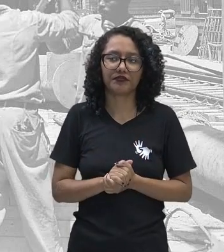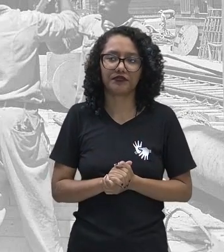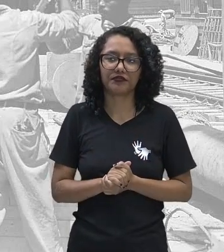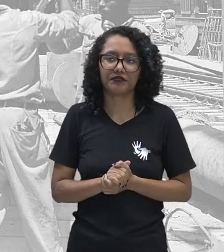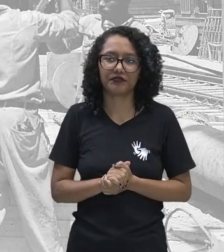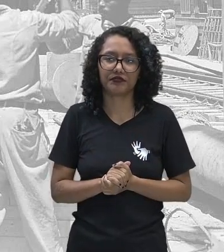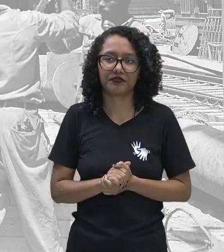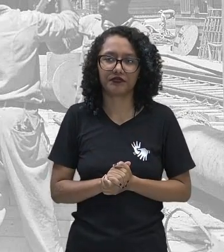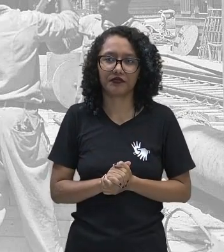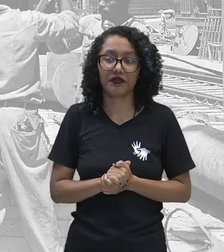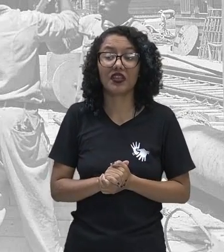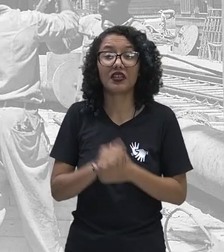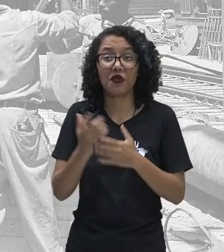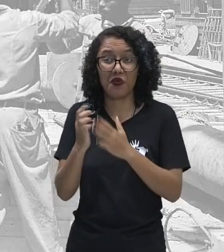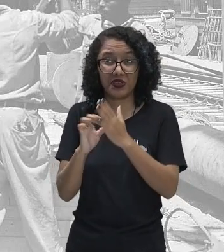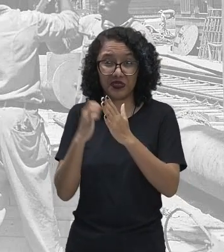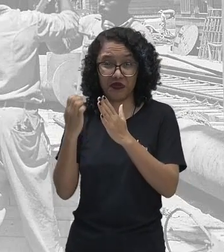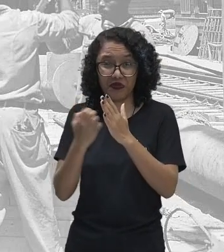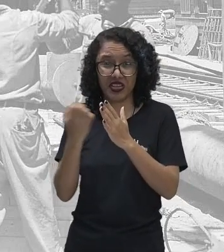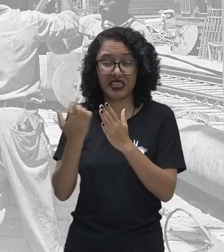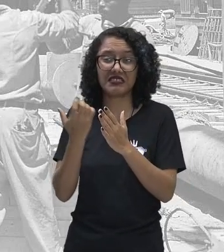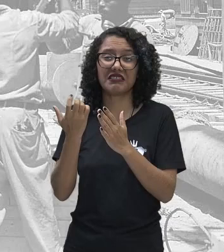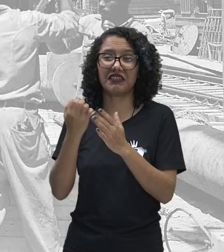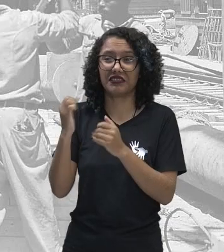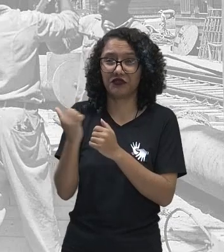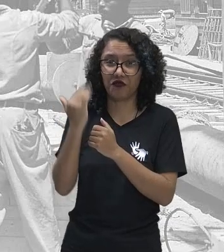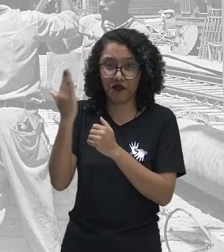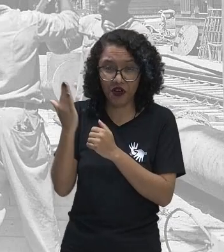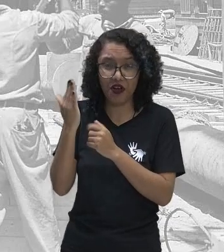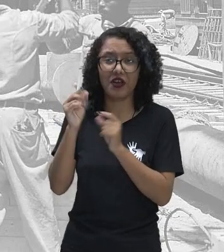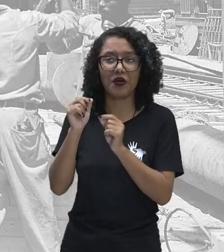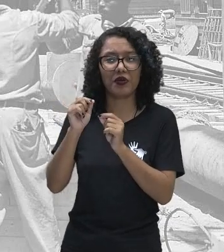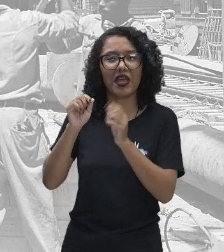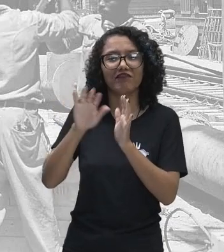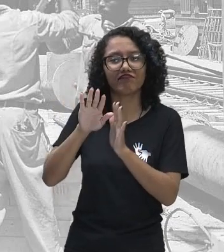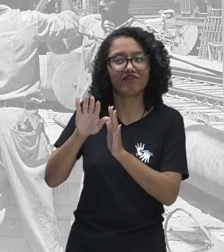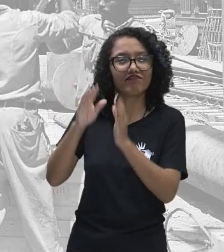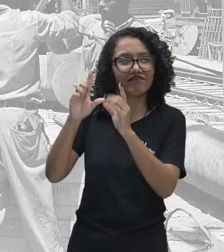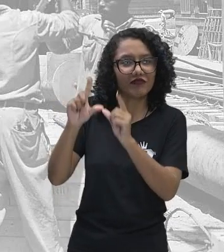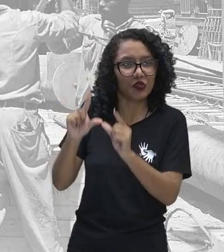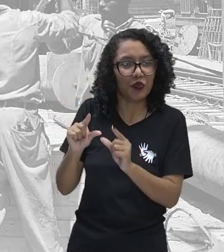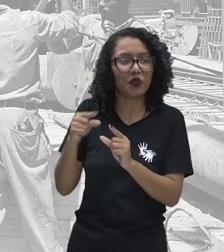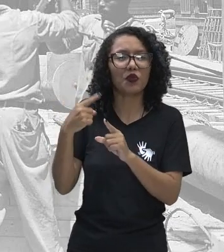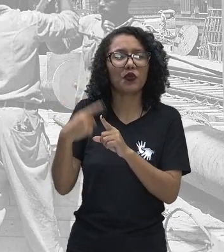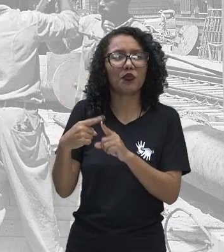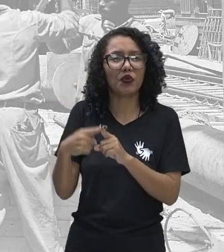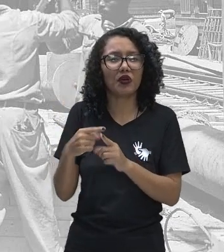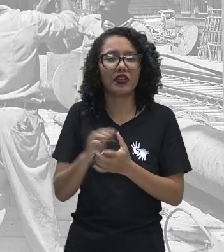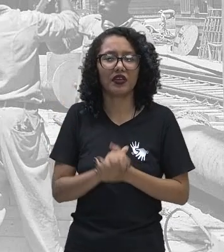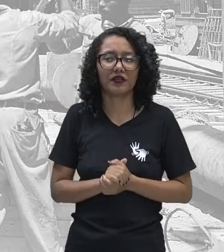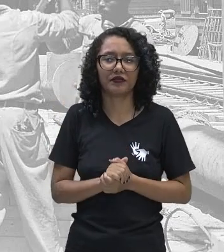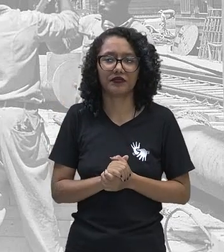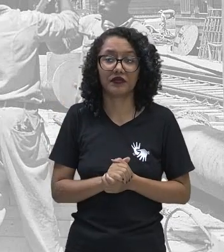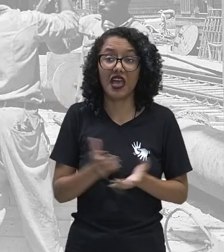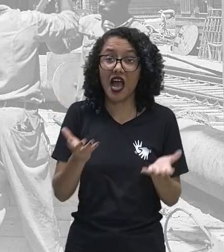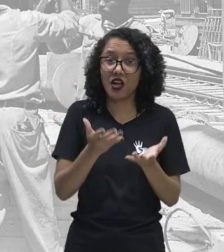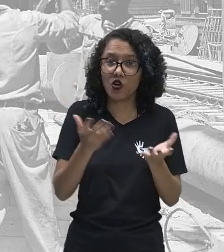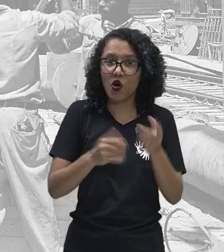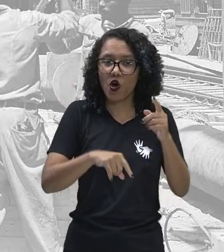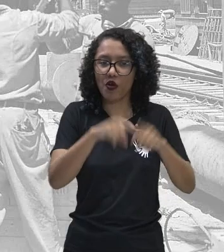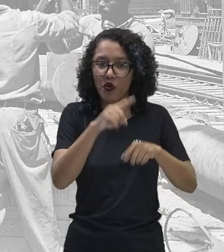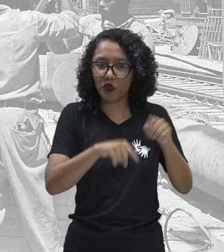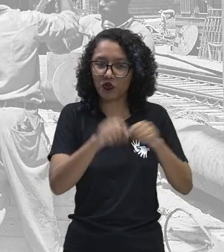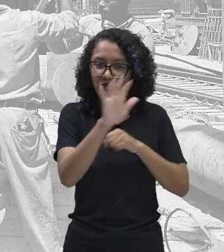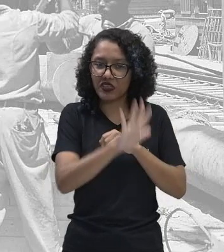as importações, elas vão ser diminuídas, uma vez que a oferta de produtos nacionais vão